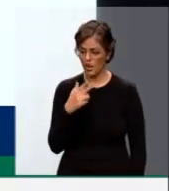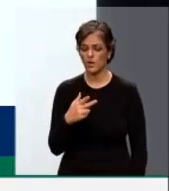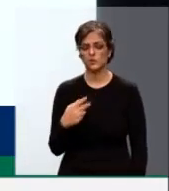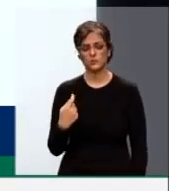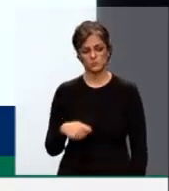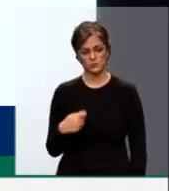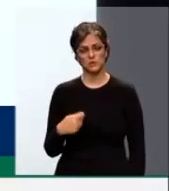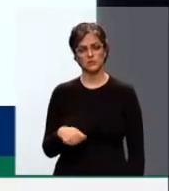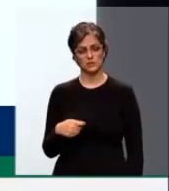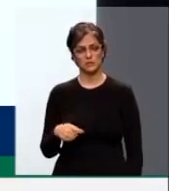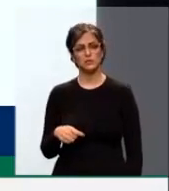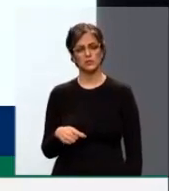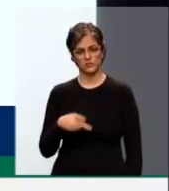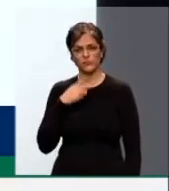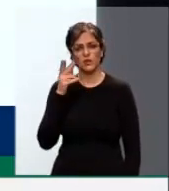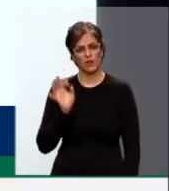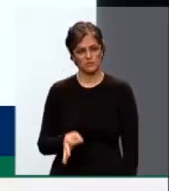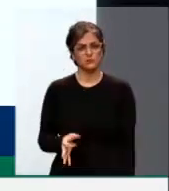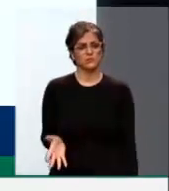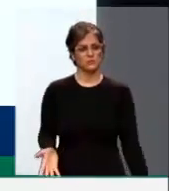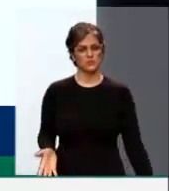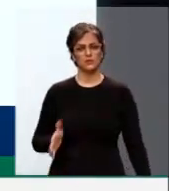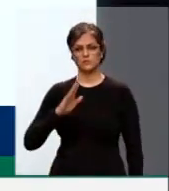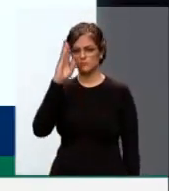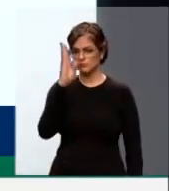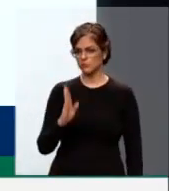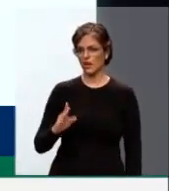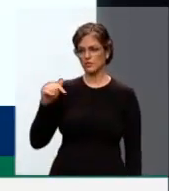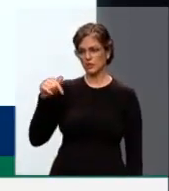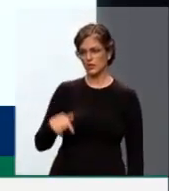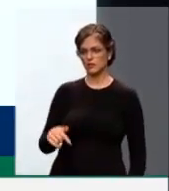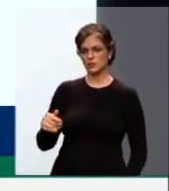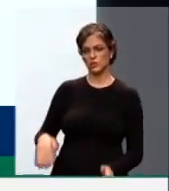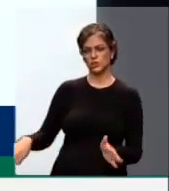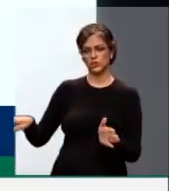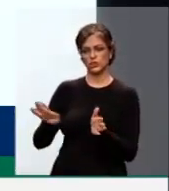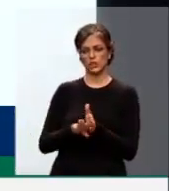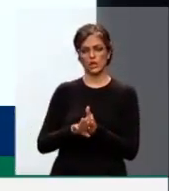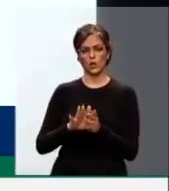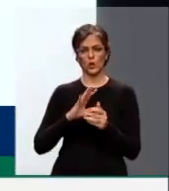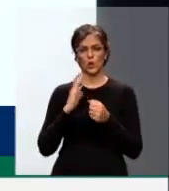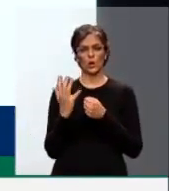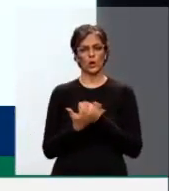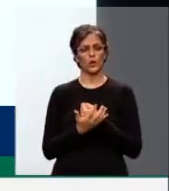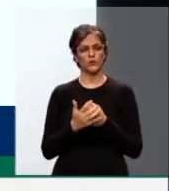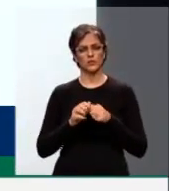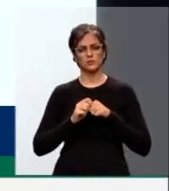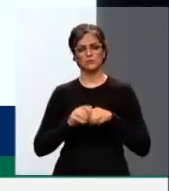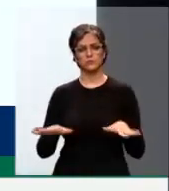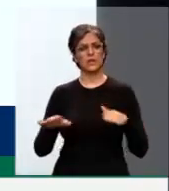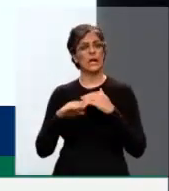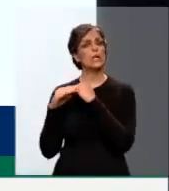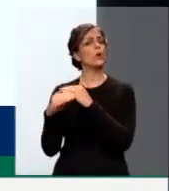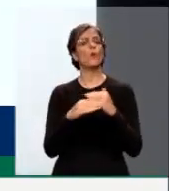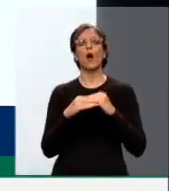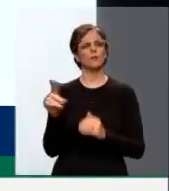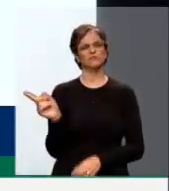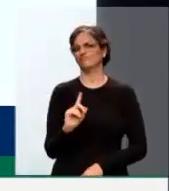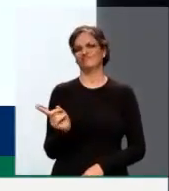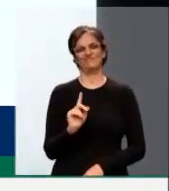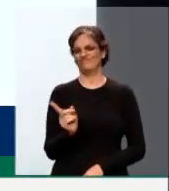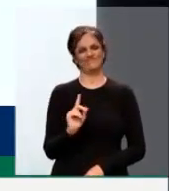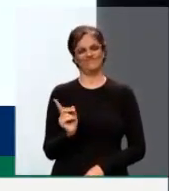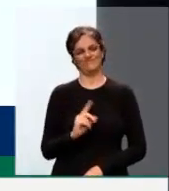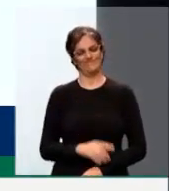vírus, né, quando chega no Brasil, a Covid não é democrática, porque ela encontra corpos que